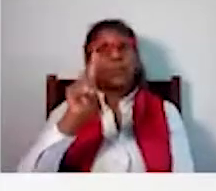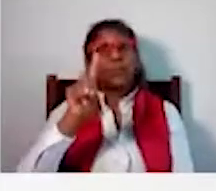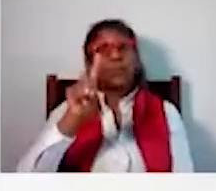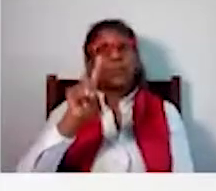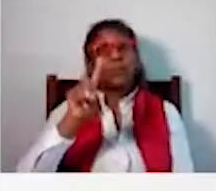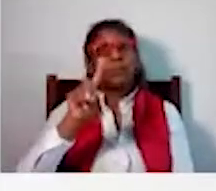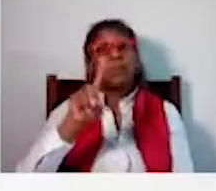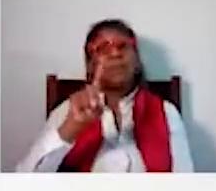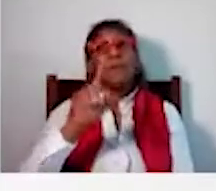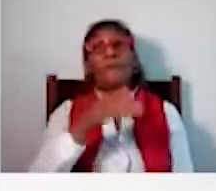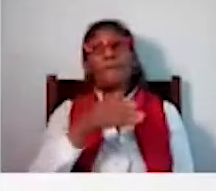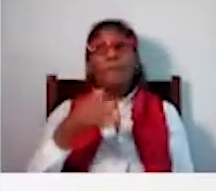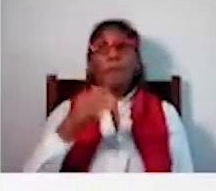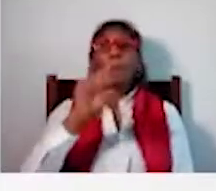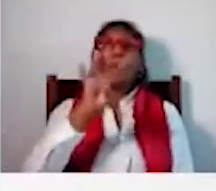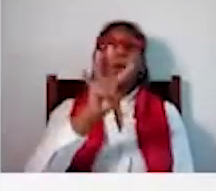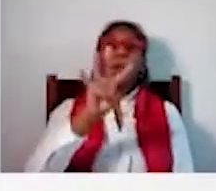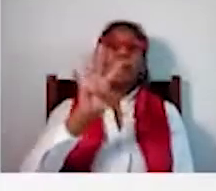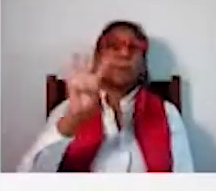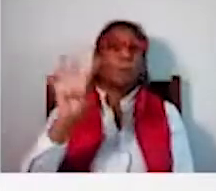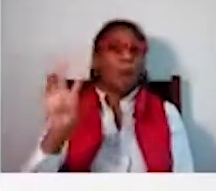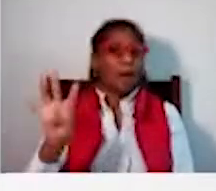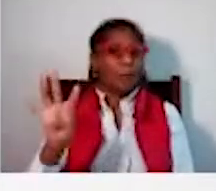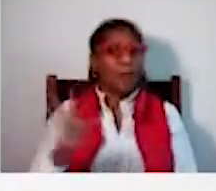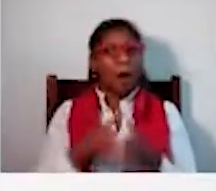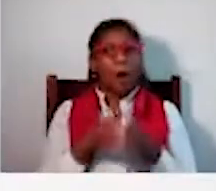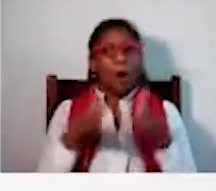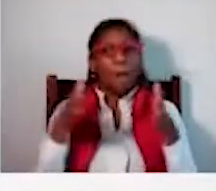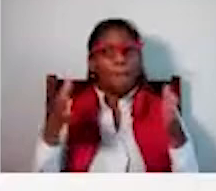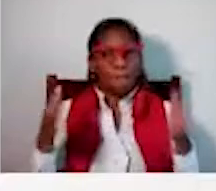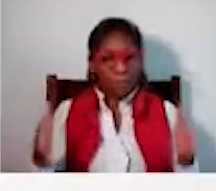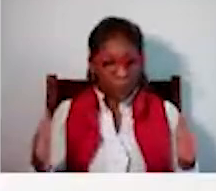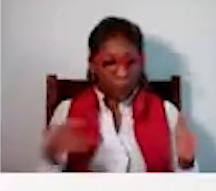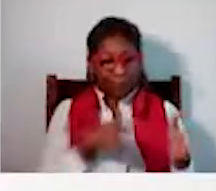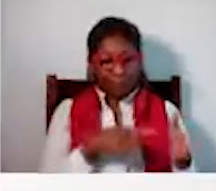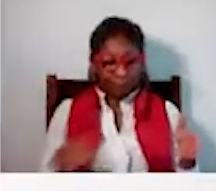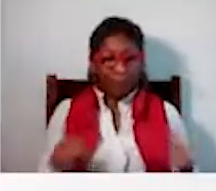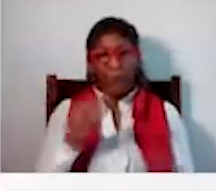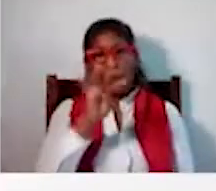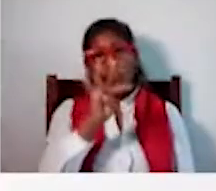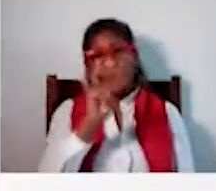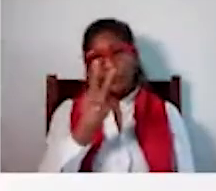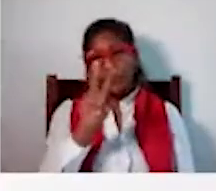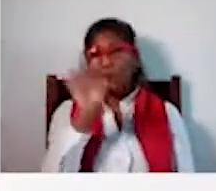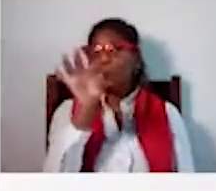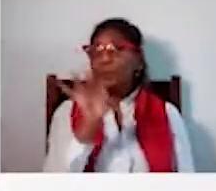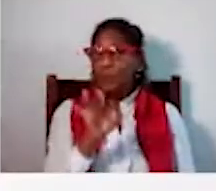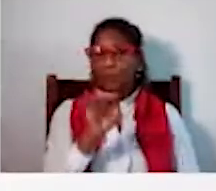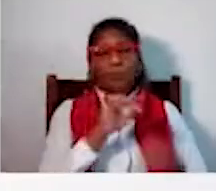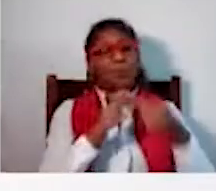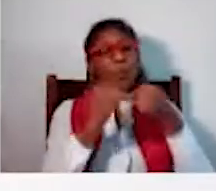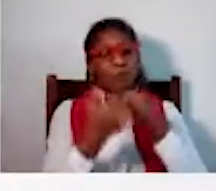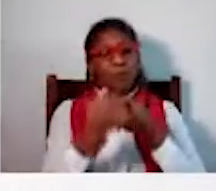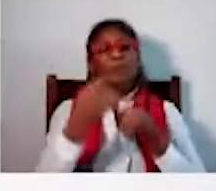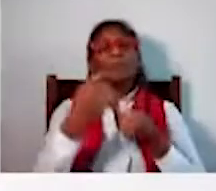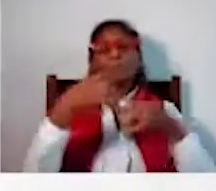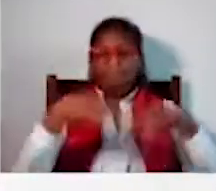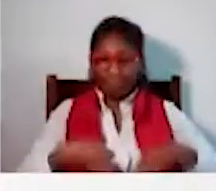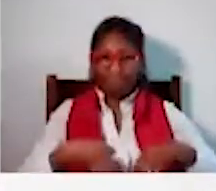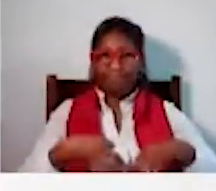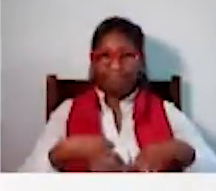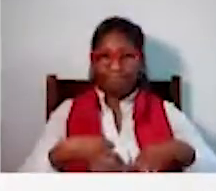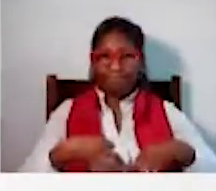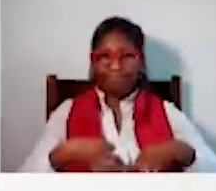para 44. Aumento de 42% os internados em leitos de UTI COVID.